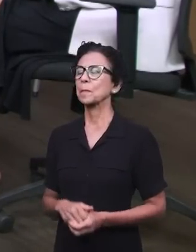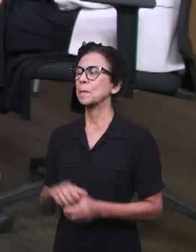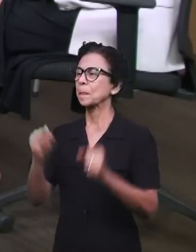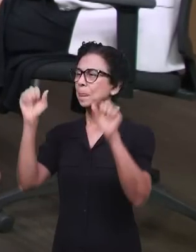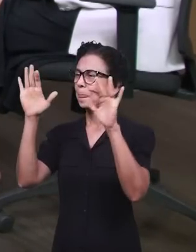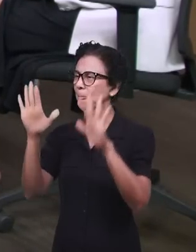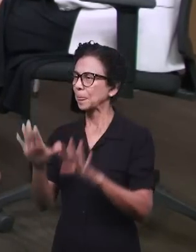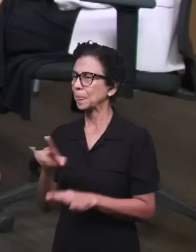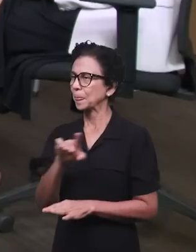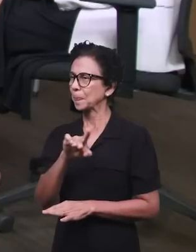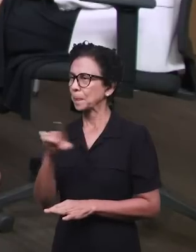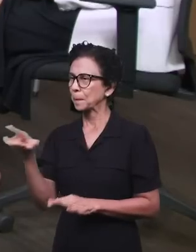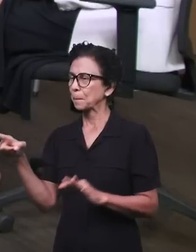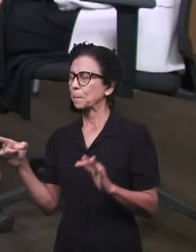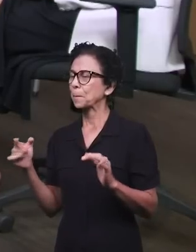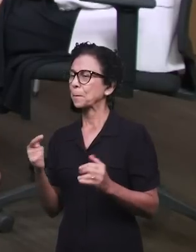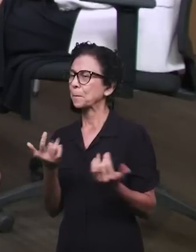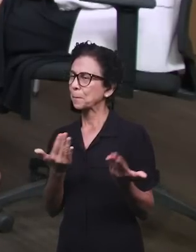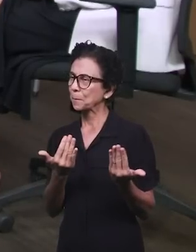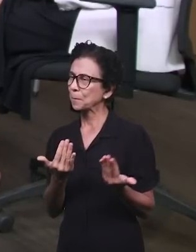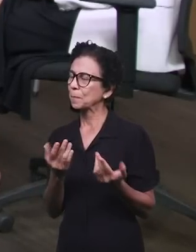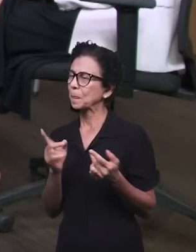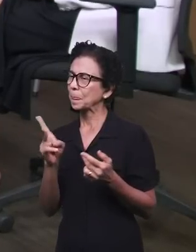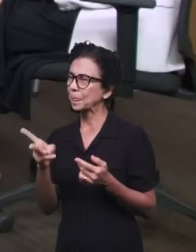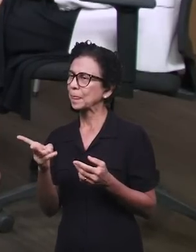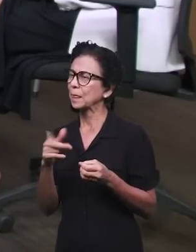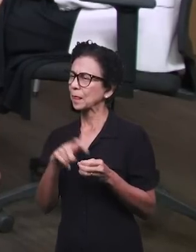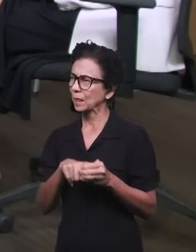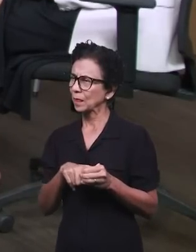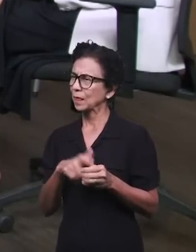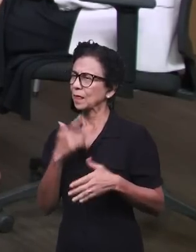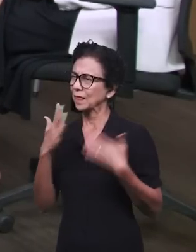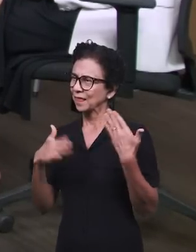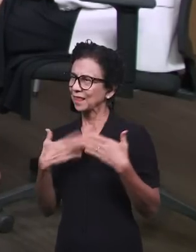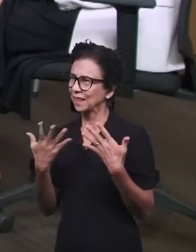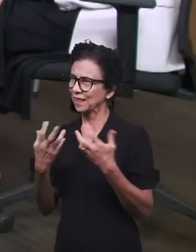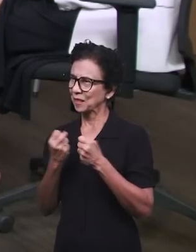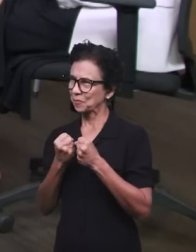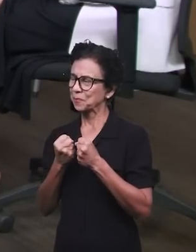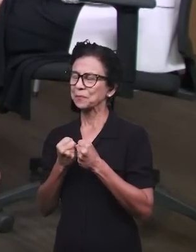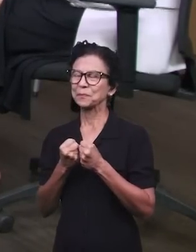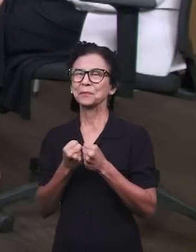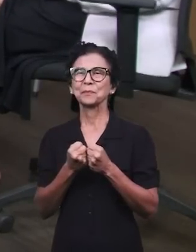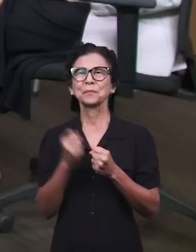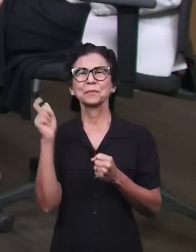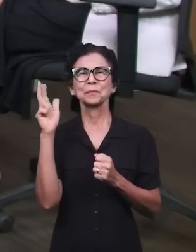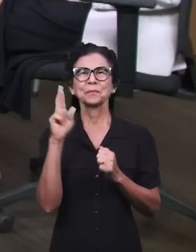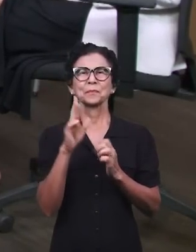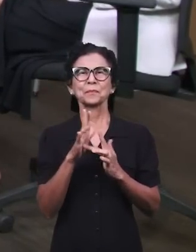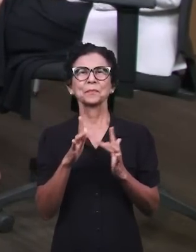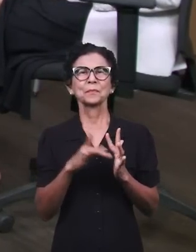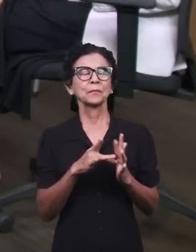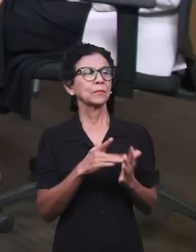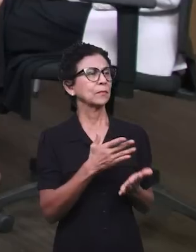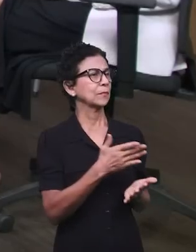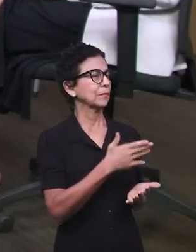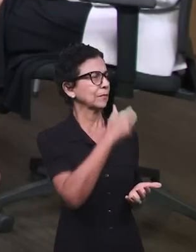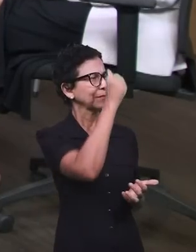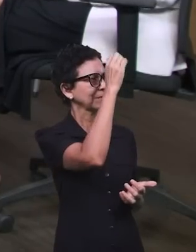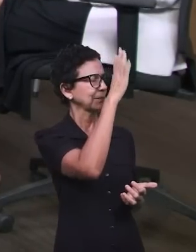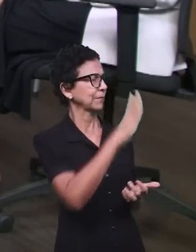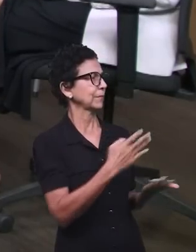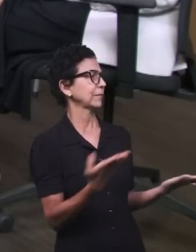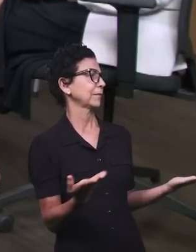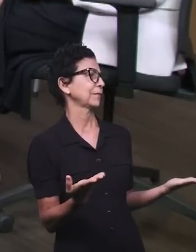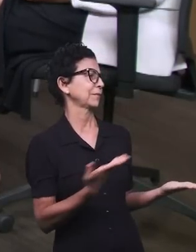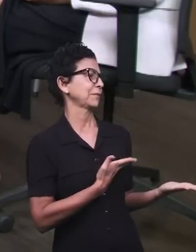Deus abençoe. Eu costumo sempre dizer a casa de vocês, voltem sempre, é uma alegria recebê-los aqui. Amém? Paz do Senhor. Alexandre,